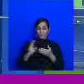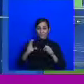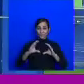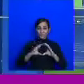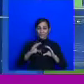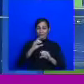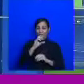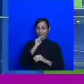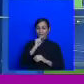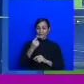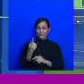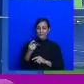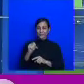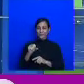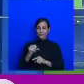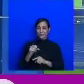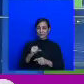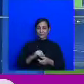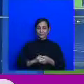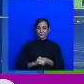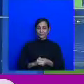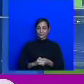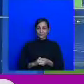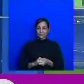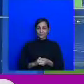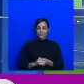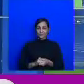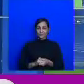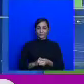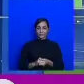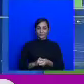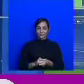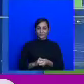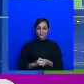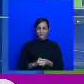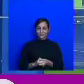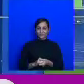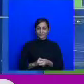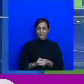laranja, 19. Laranja, número 19.